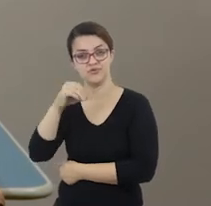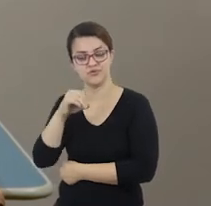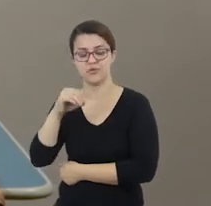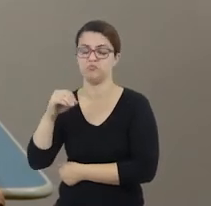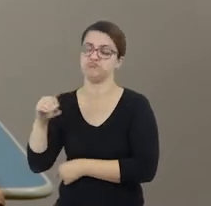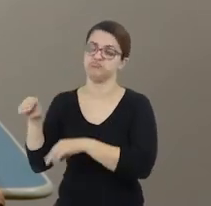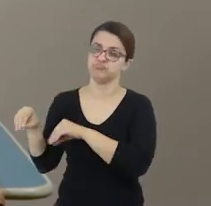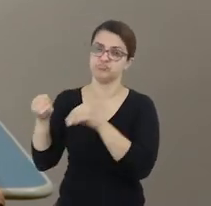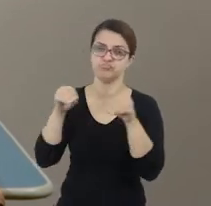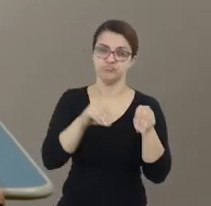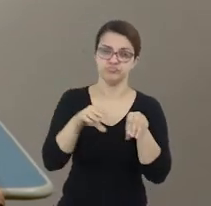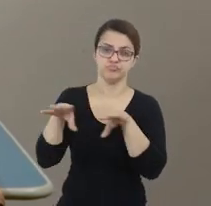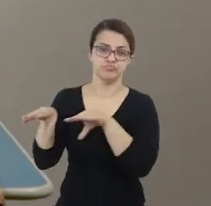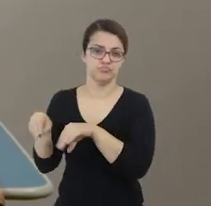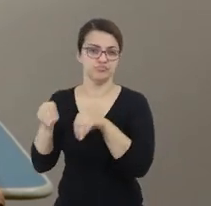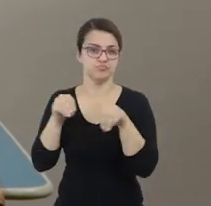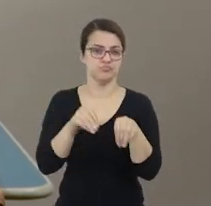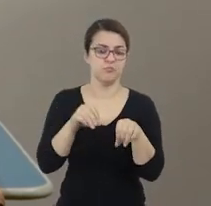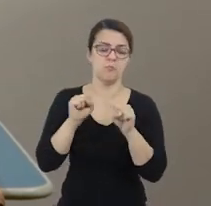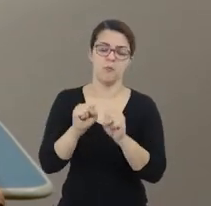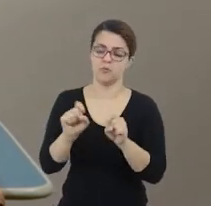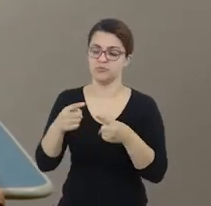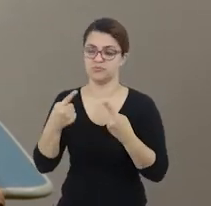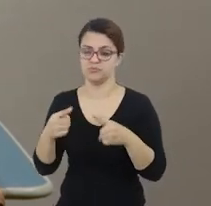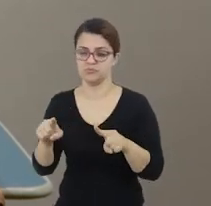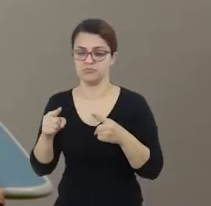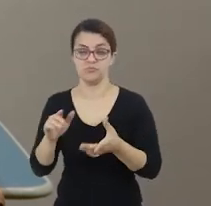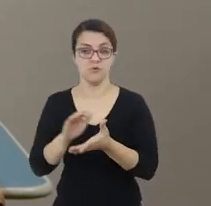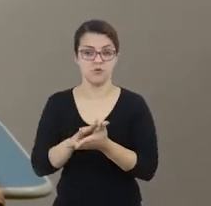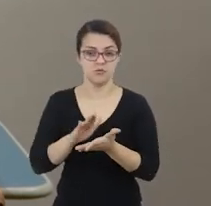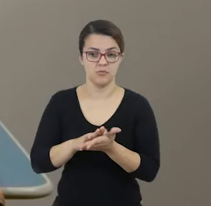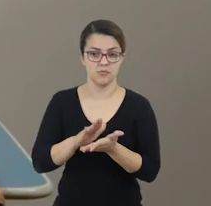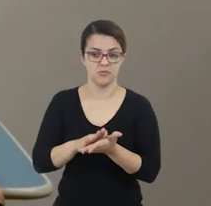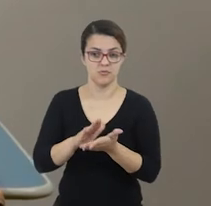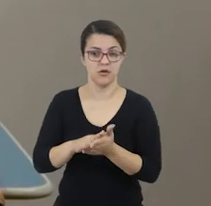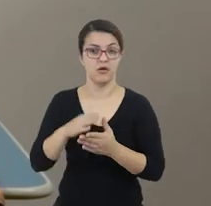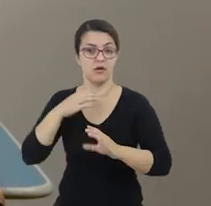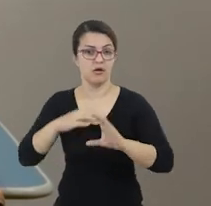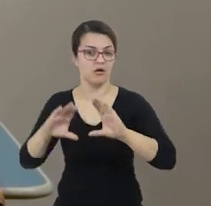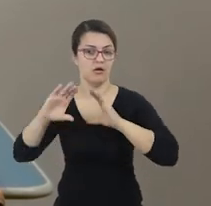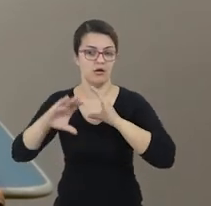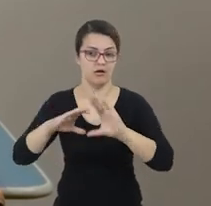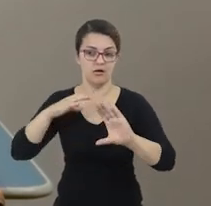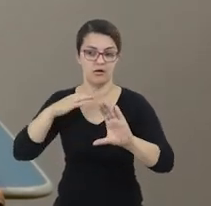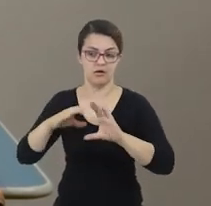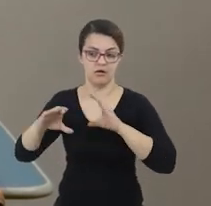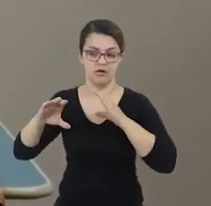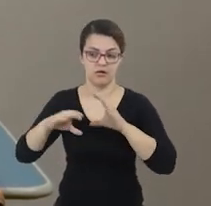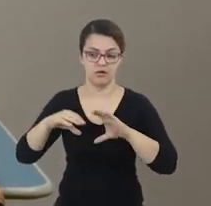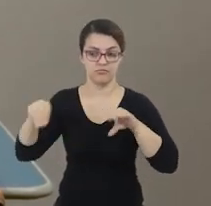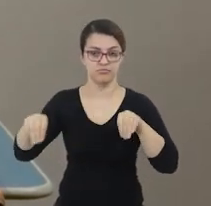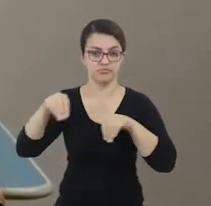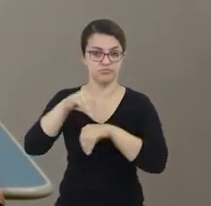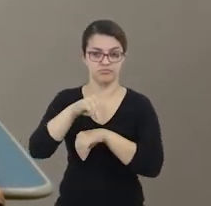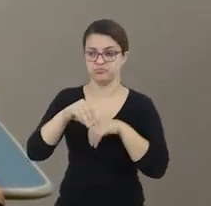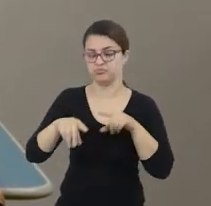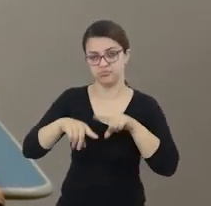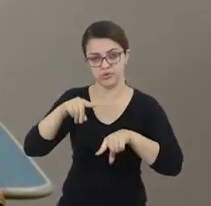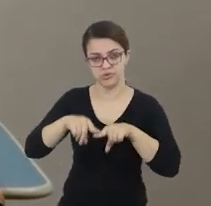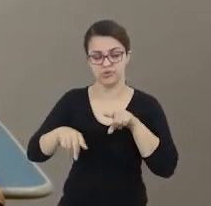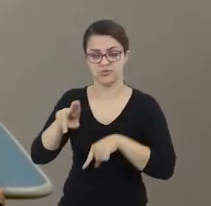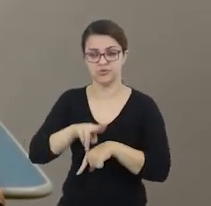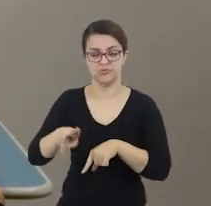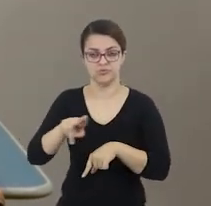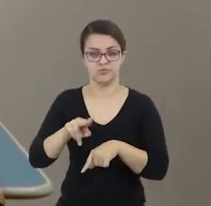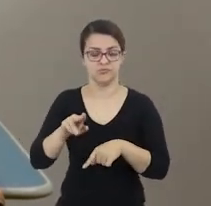dela. Dá para se fazer com a própria música de fundo, batendo as palmas, cantando, com objetos ou sem